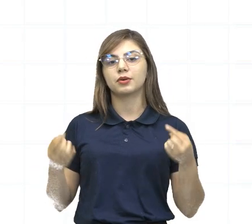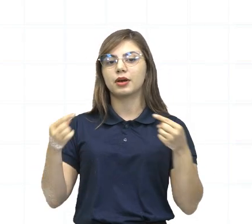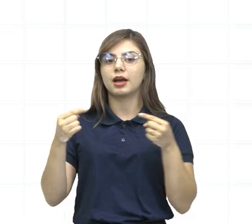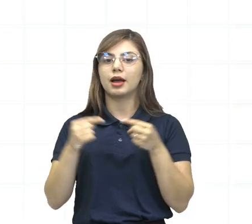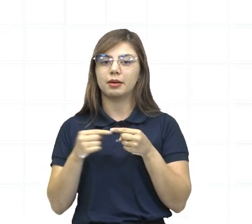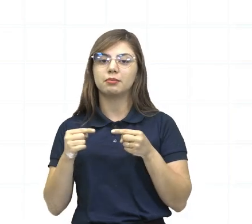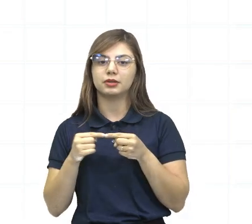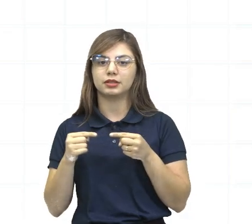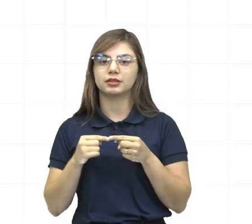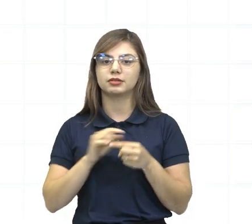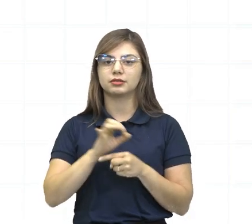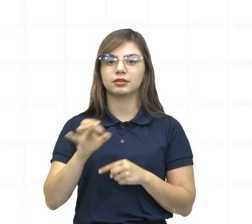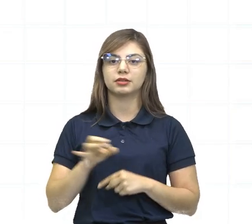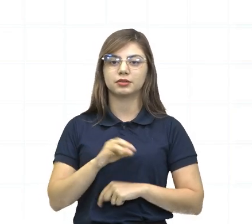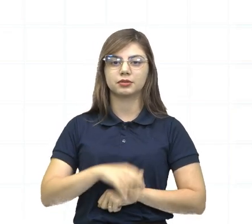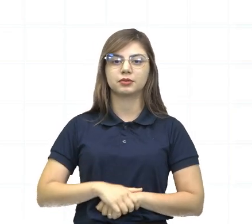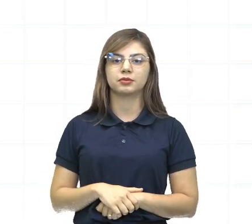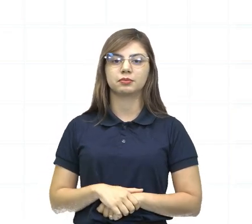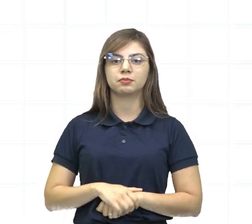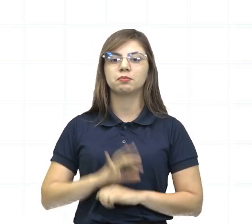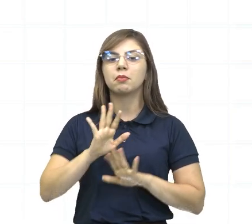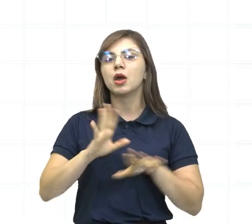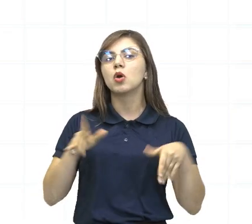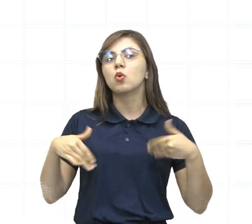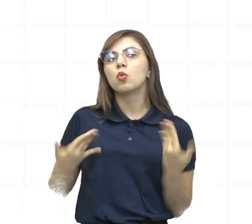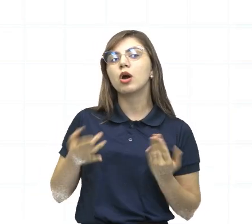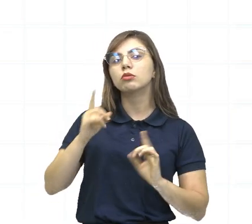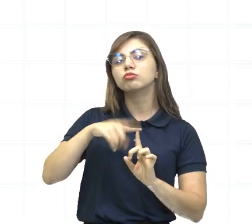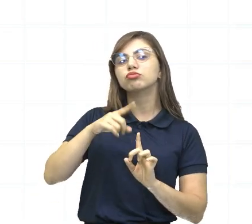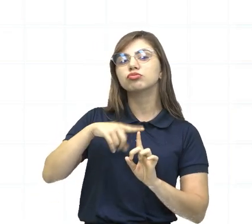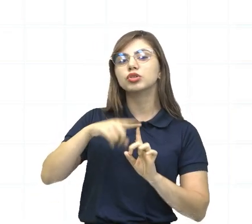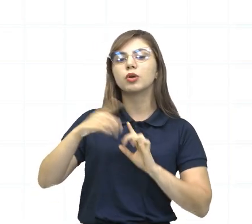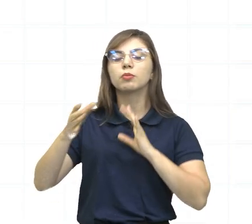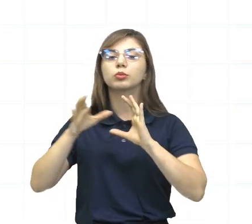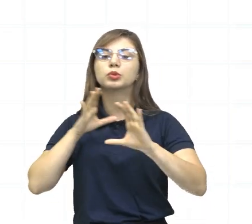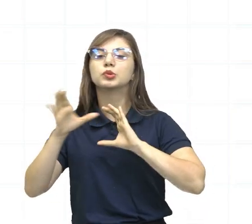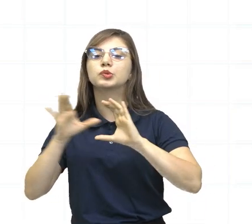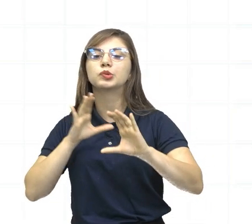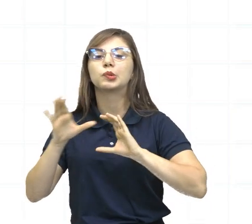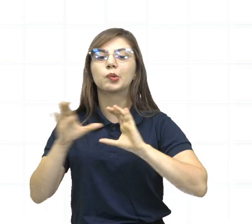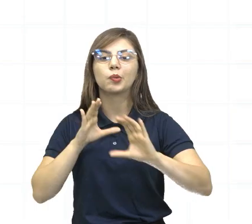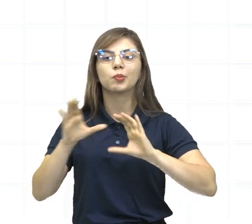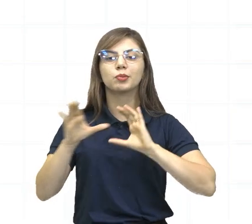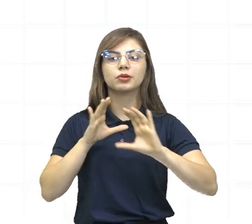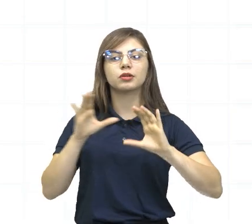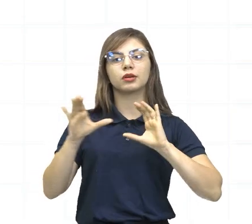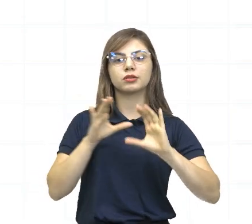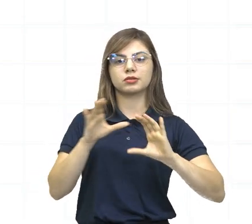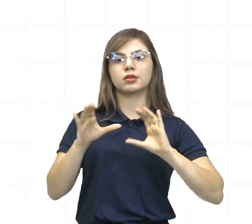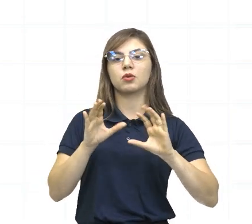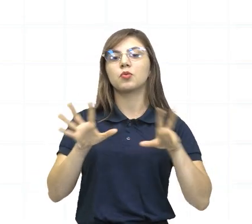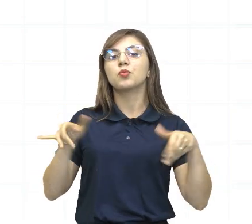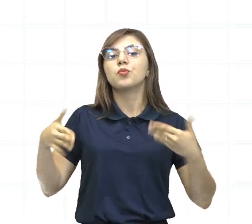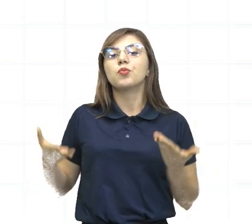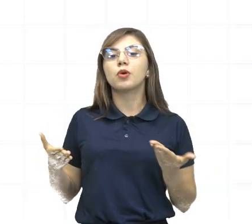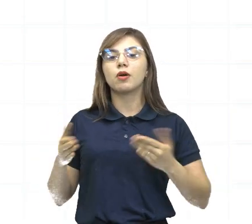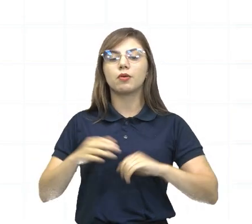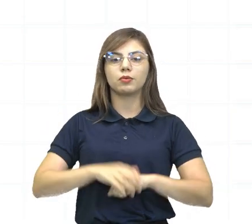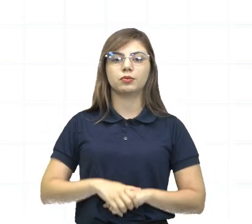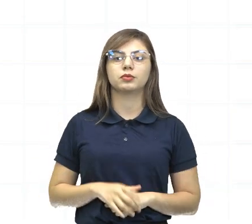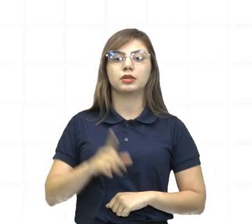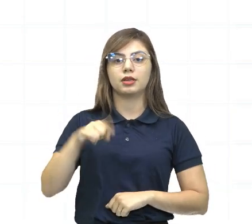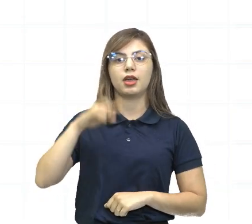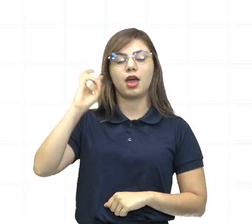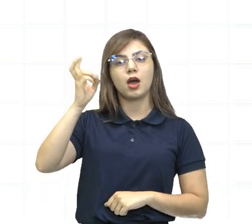Context Culture. Qual é o tipo de comunicação que acontece dentro desse High Context Culture, que é a cultura de